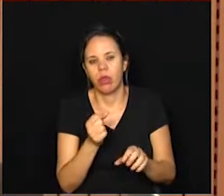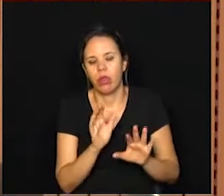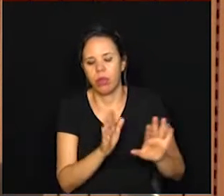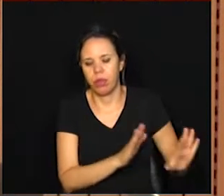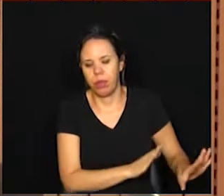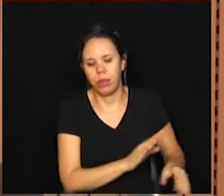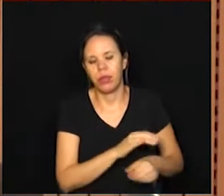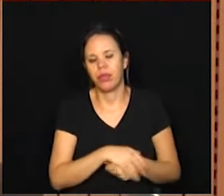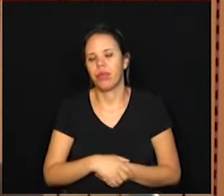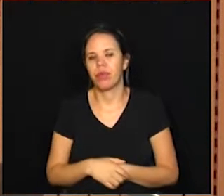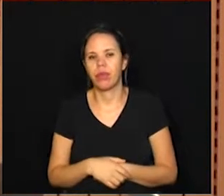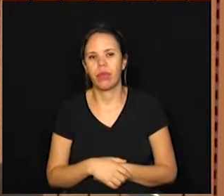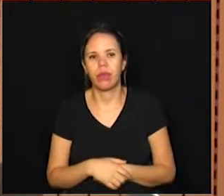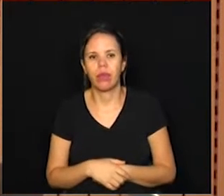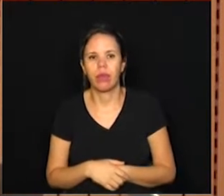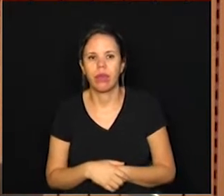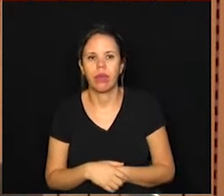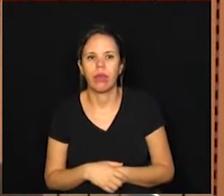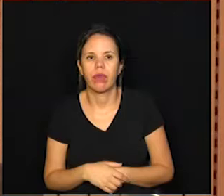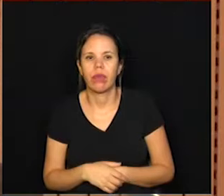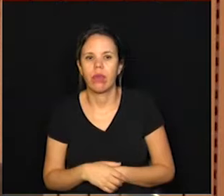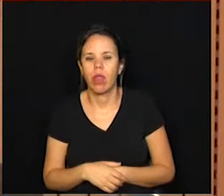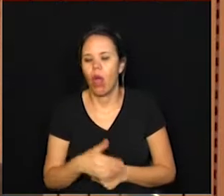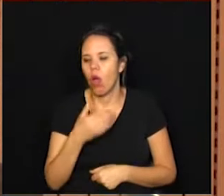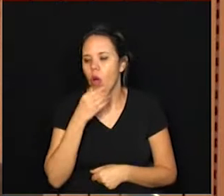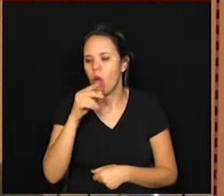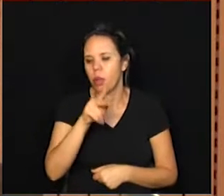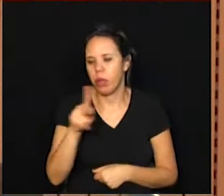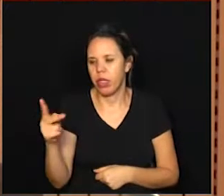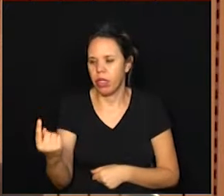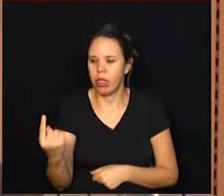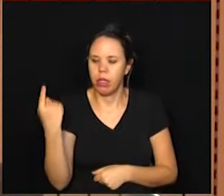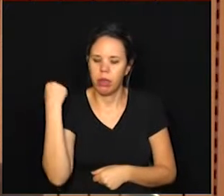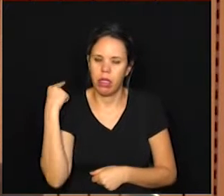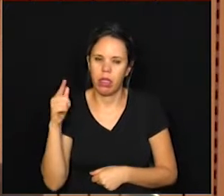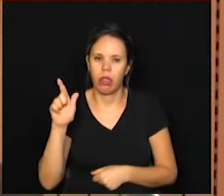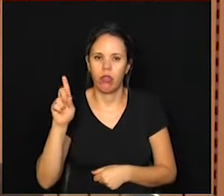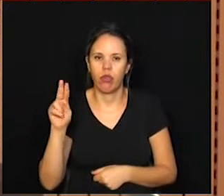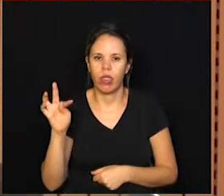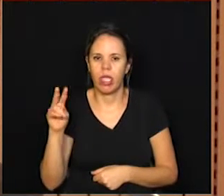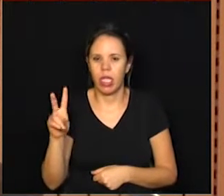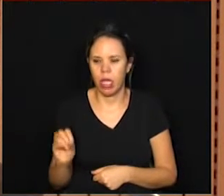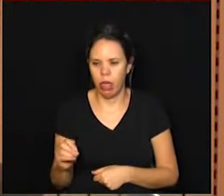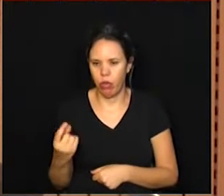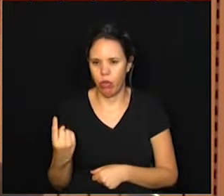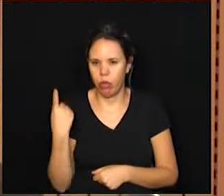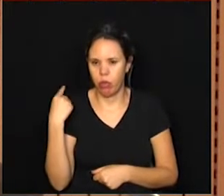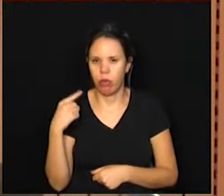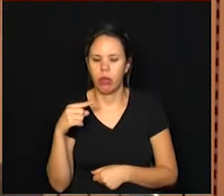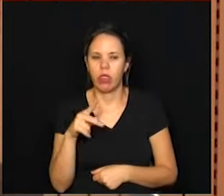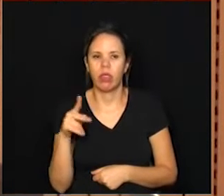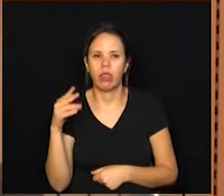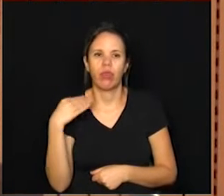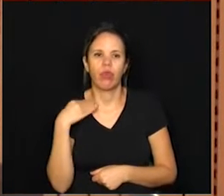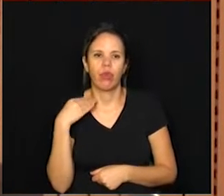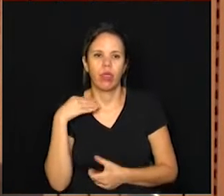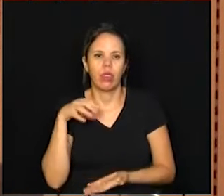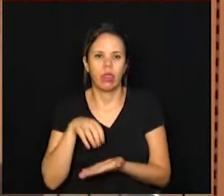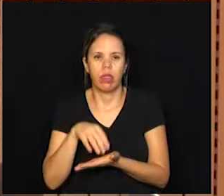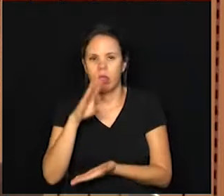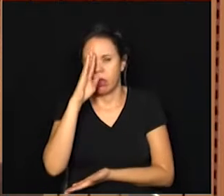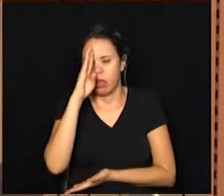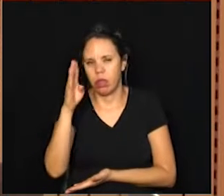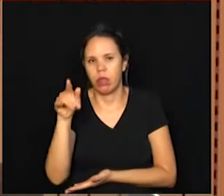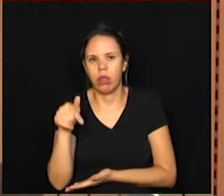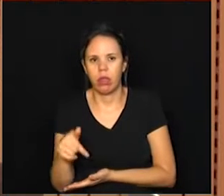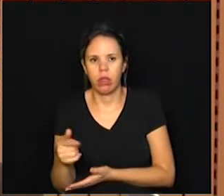E esse presidente do Banco Central, ele entrou numa rota de